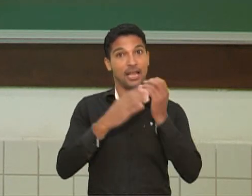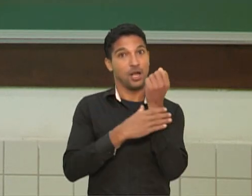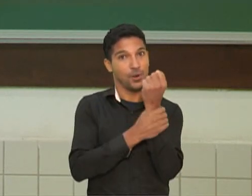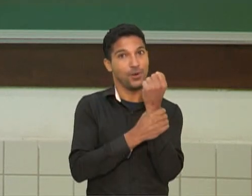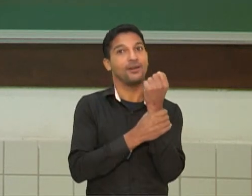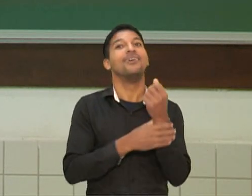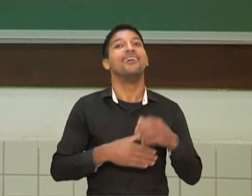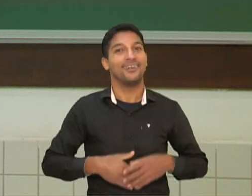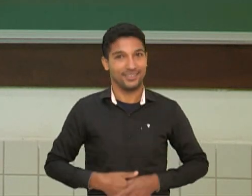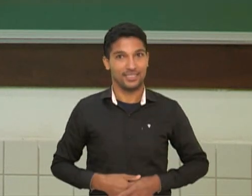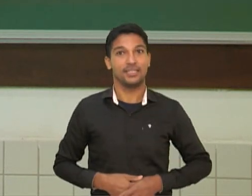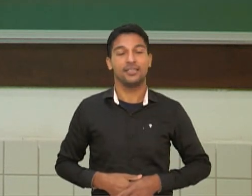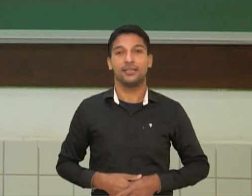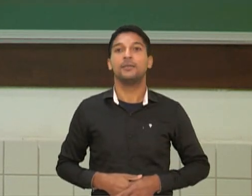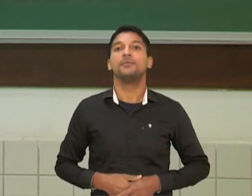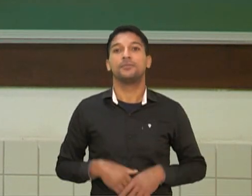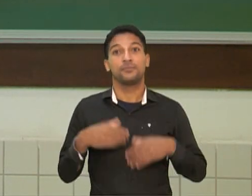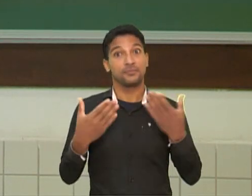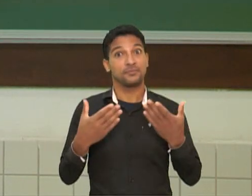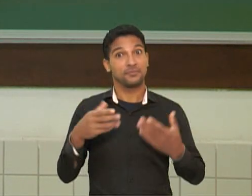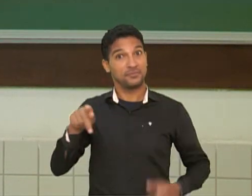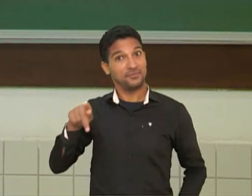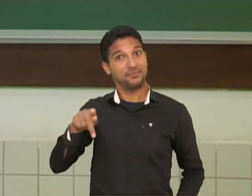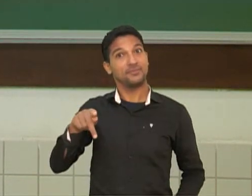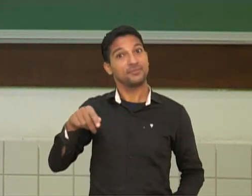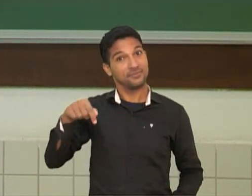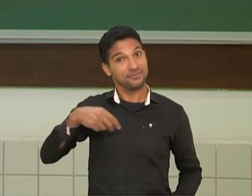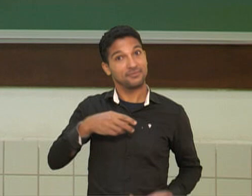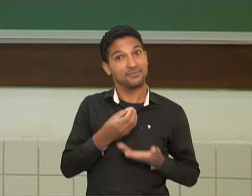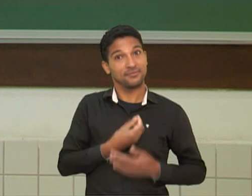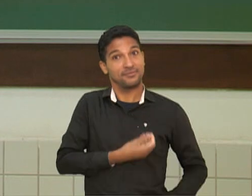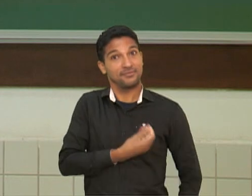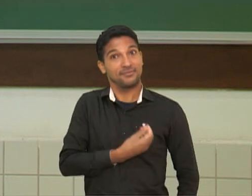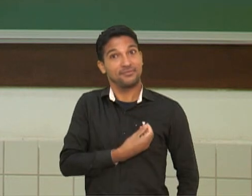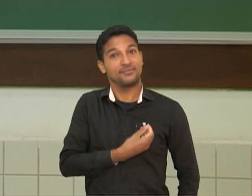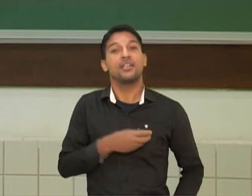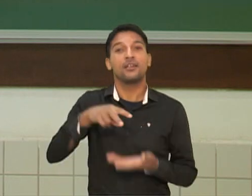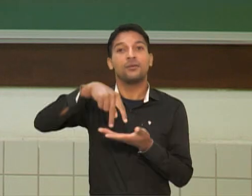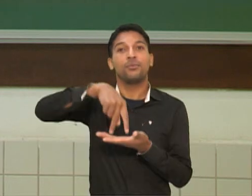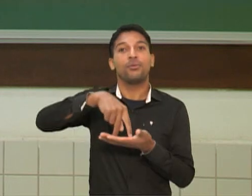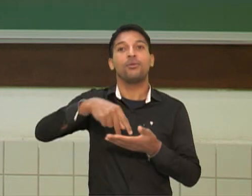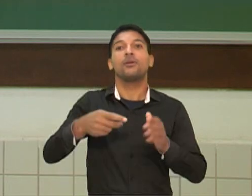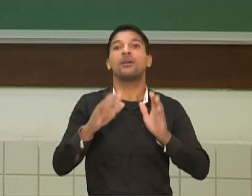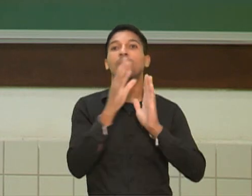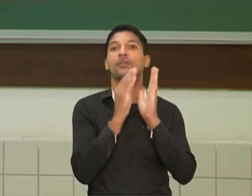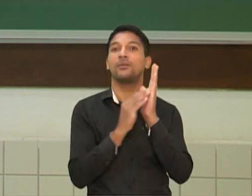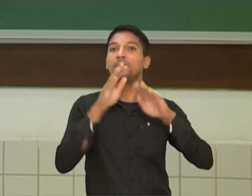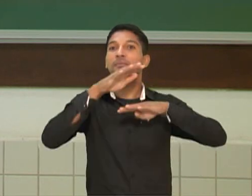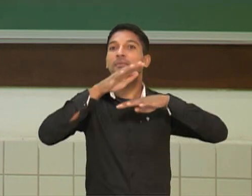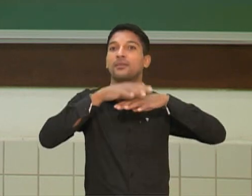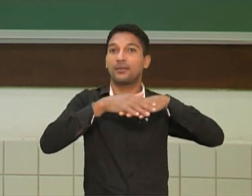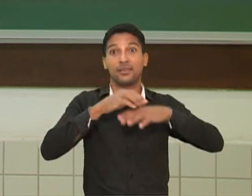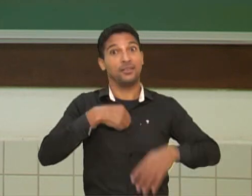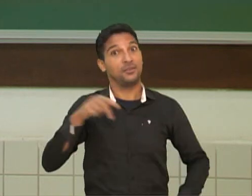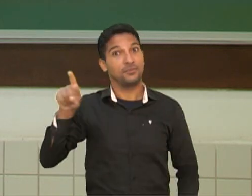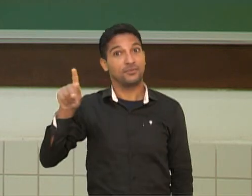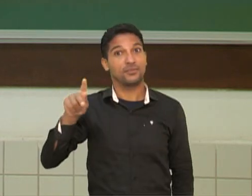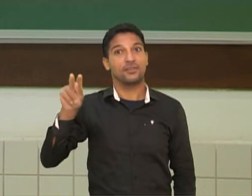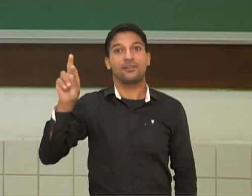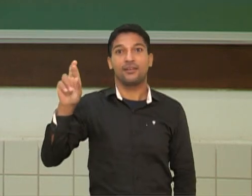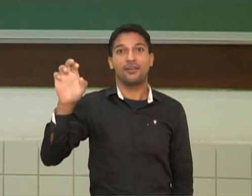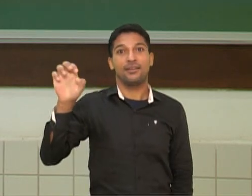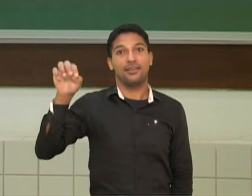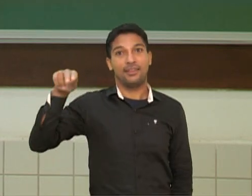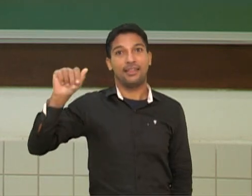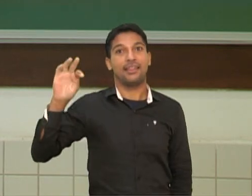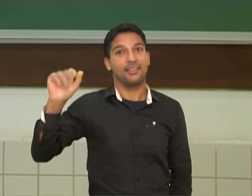Eu estou aqui para trabalhar com vocês, continuar trabalhando com vocês o conteúdo de matemática, sou a professora Renata e vamos